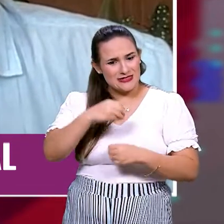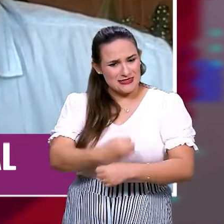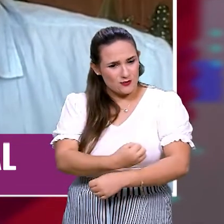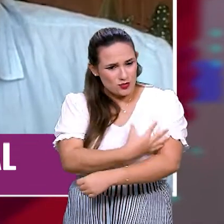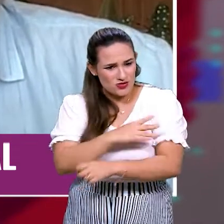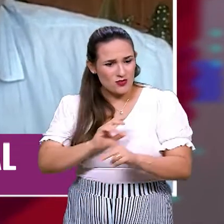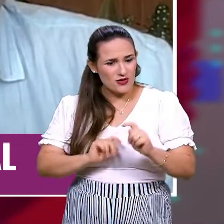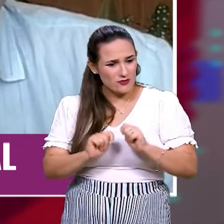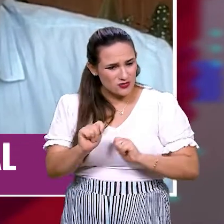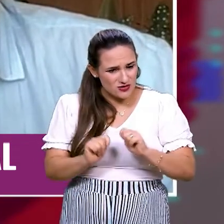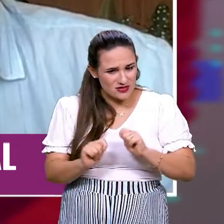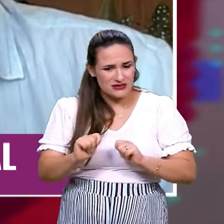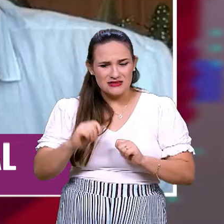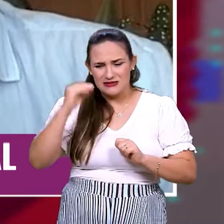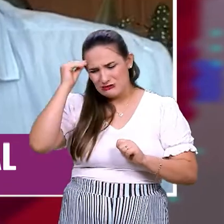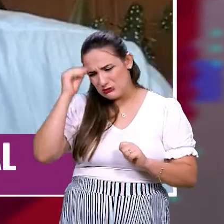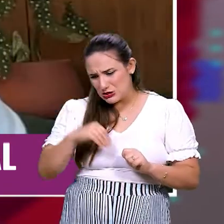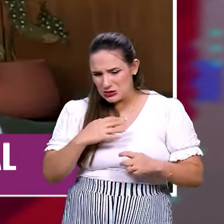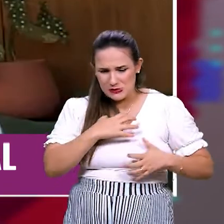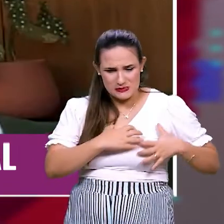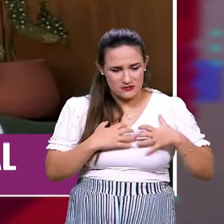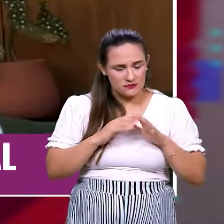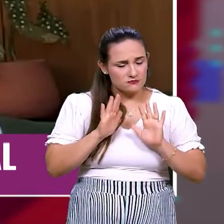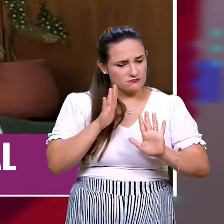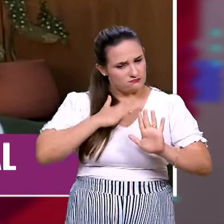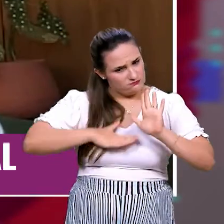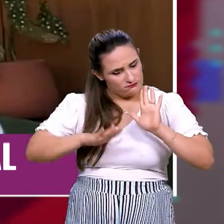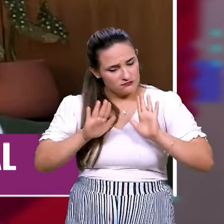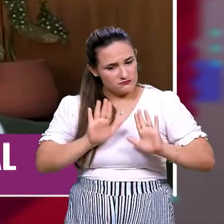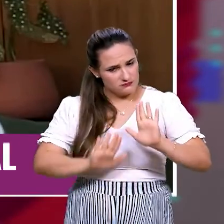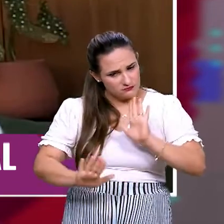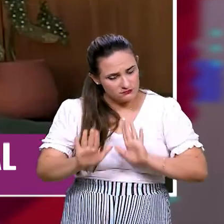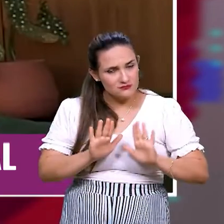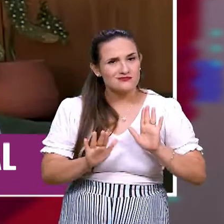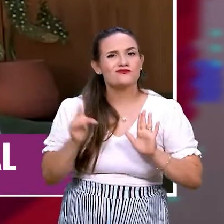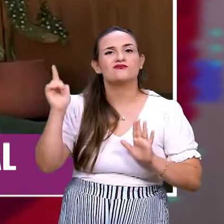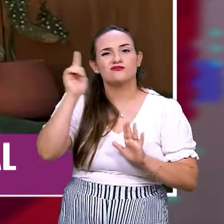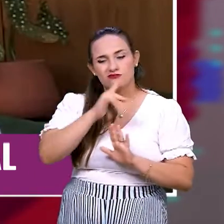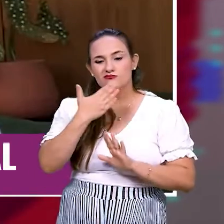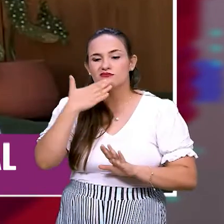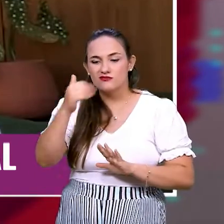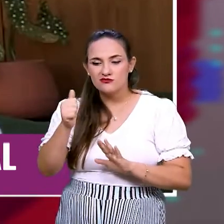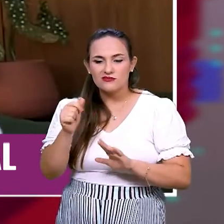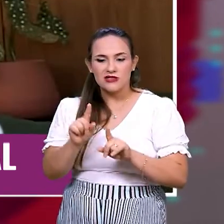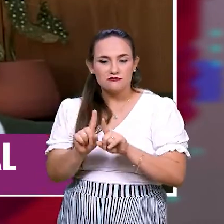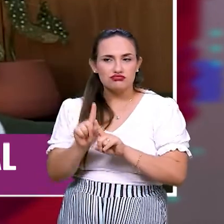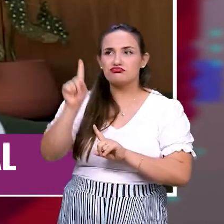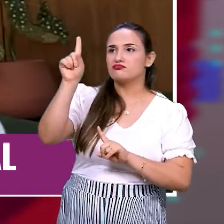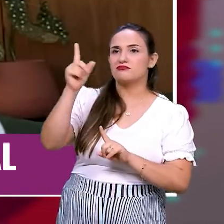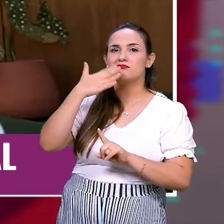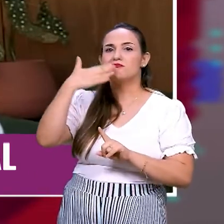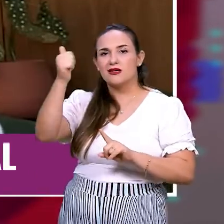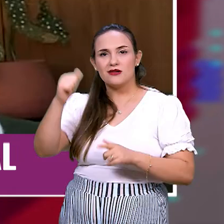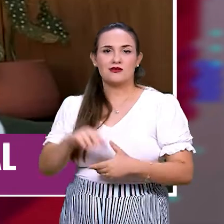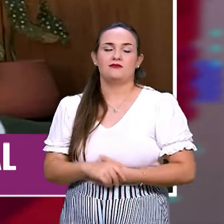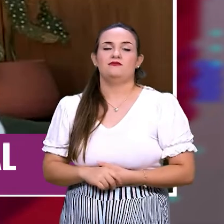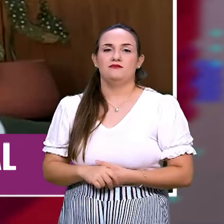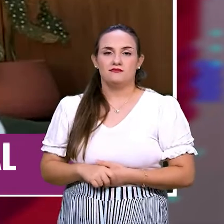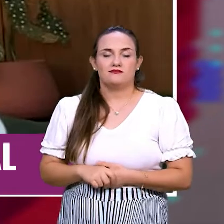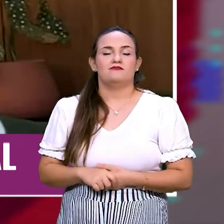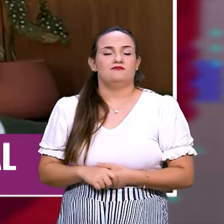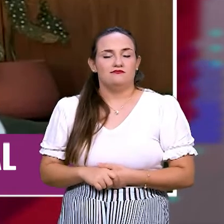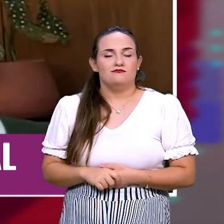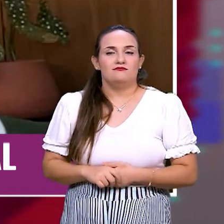essa inteligência emocional, quem consegue lidar com as angústias, com as frustrações, lidar com as suas emoções, vai sair